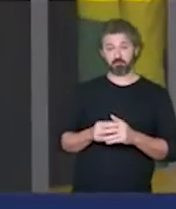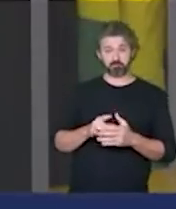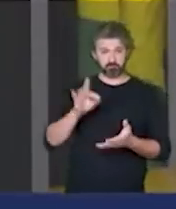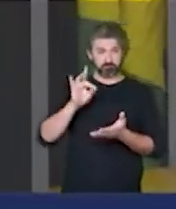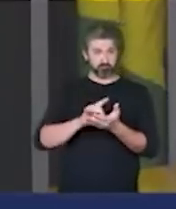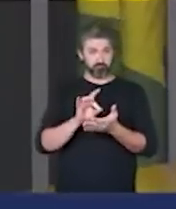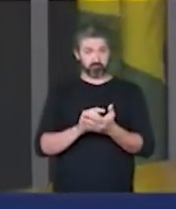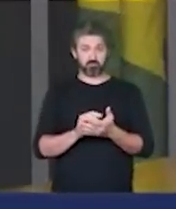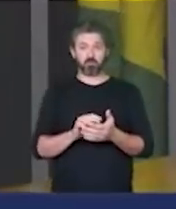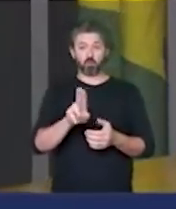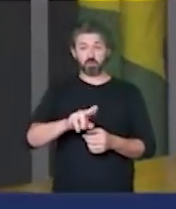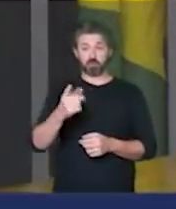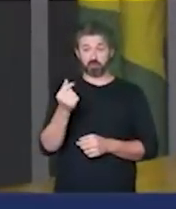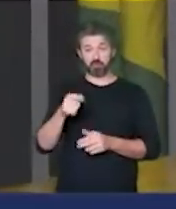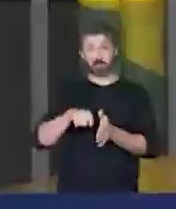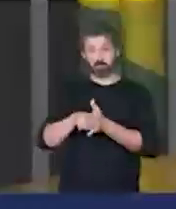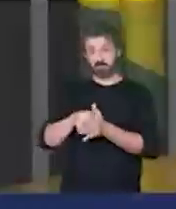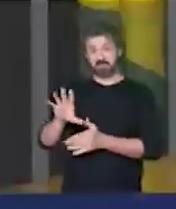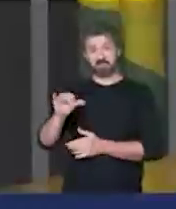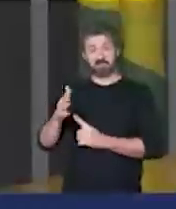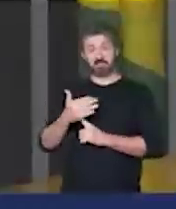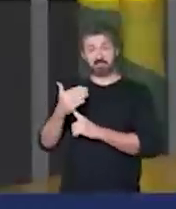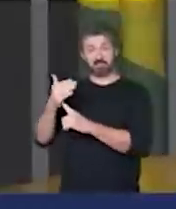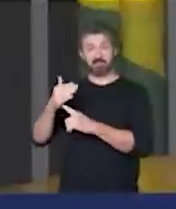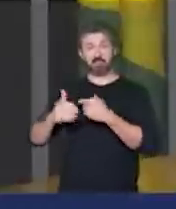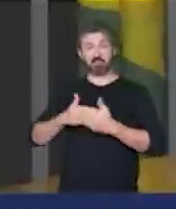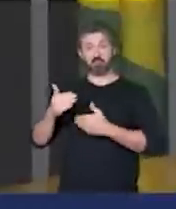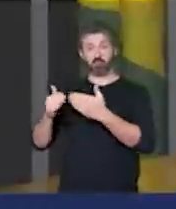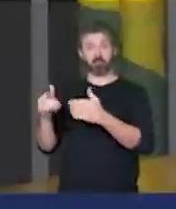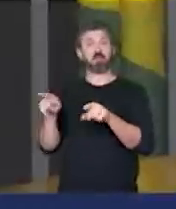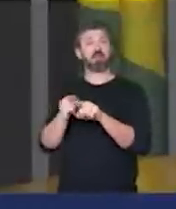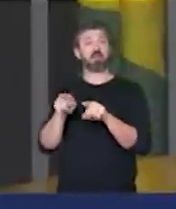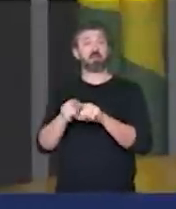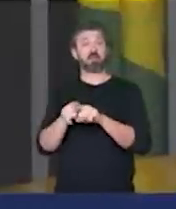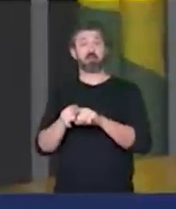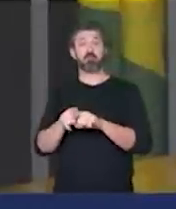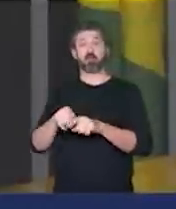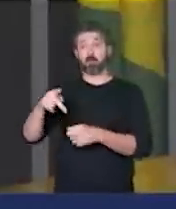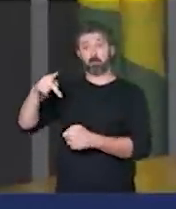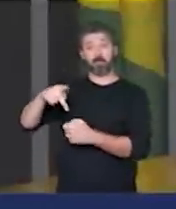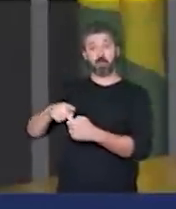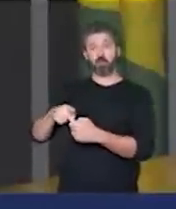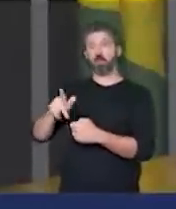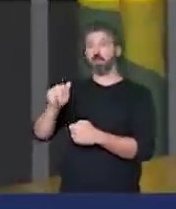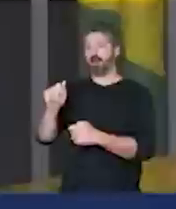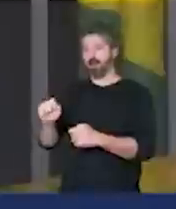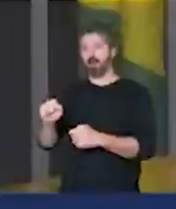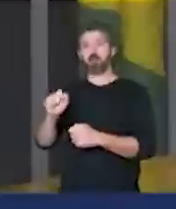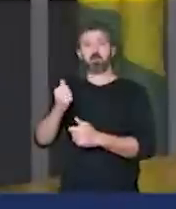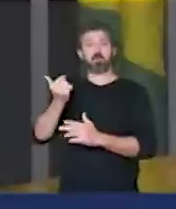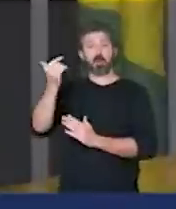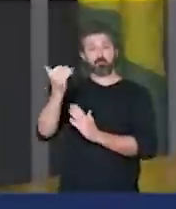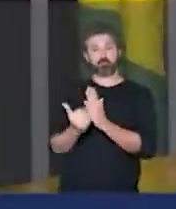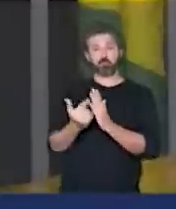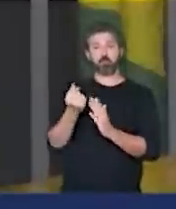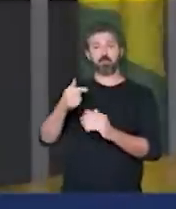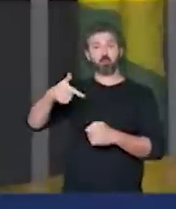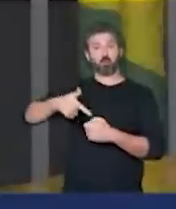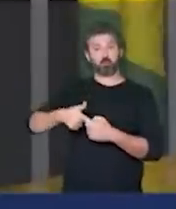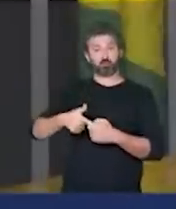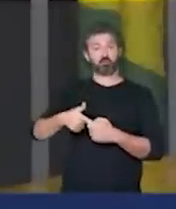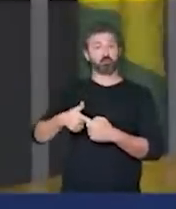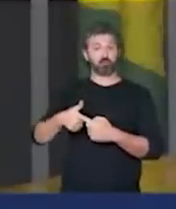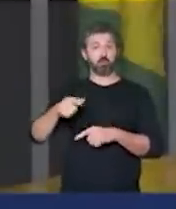utilizar dinheiro da pesquisa e do desenvolvimento, inclusive no setor de óleo e gás, que poderia ser utilizado para baratear o preço dos combustíveis e dos seus